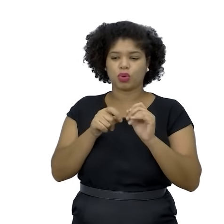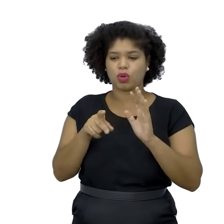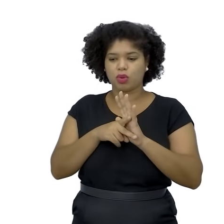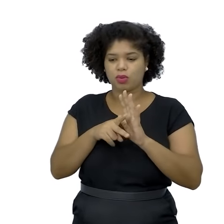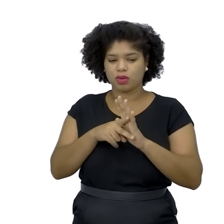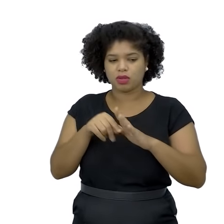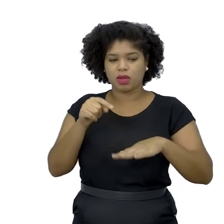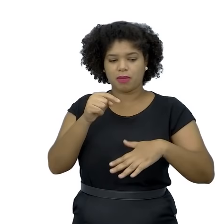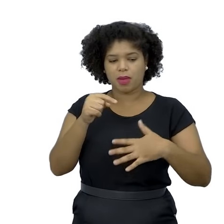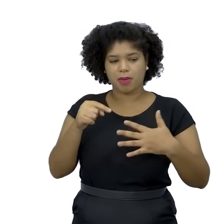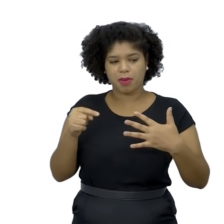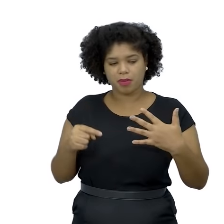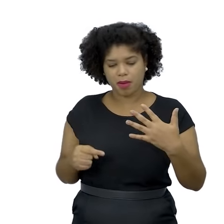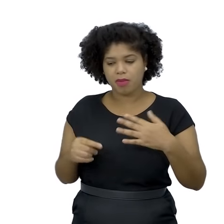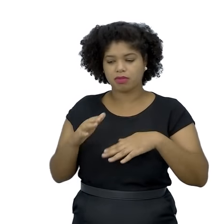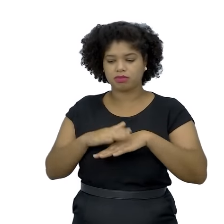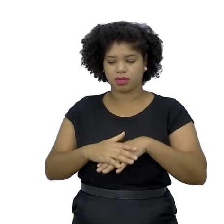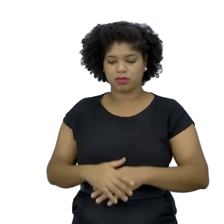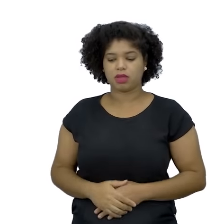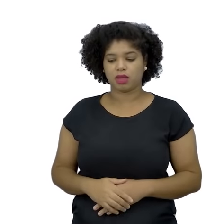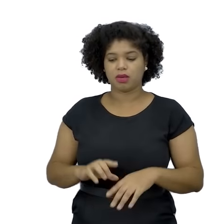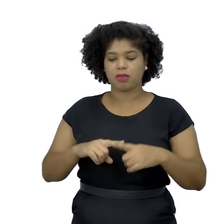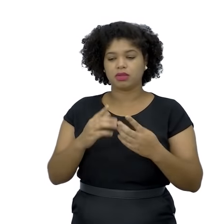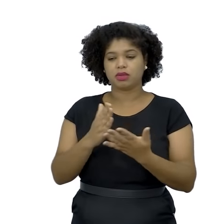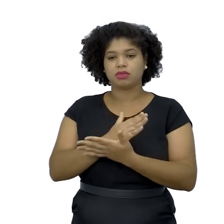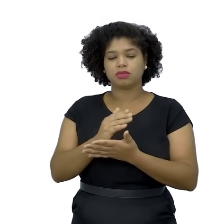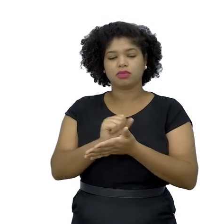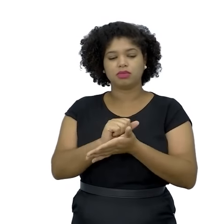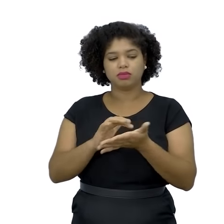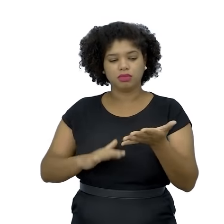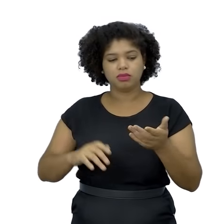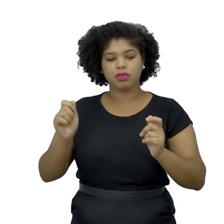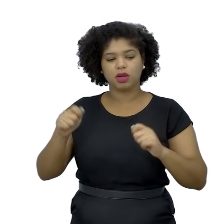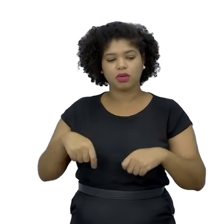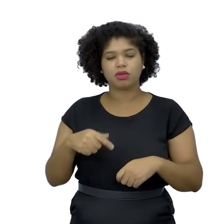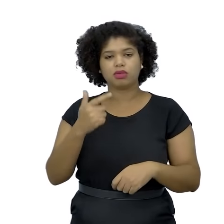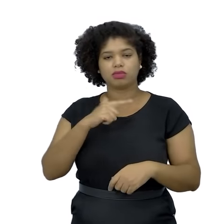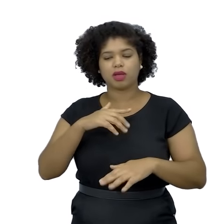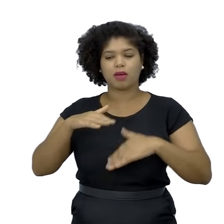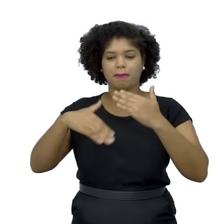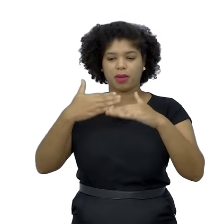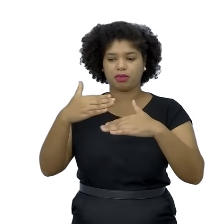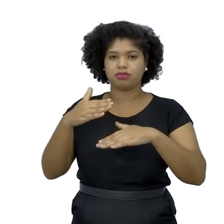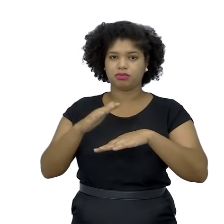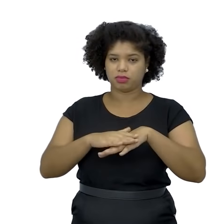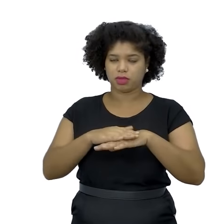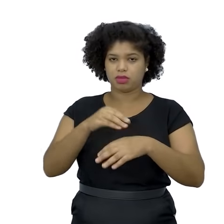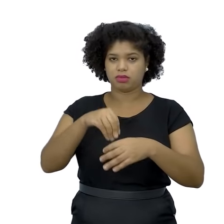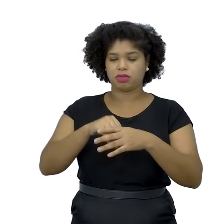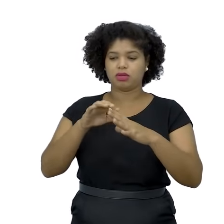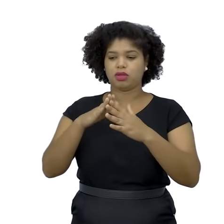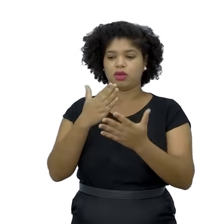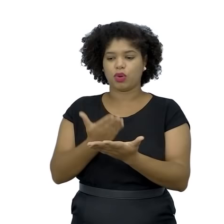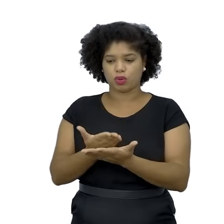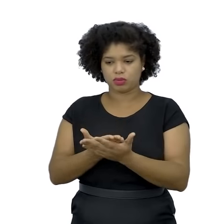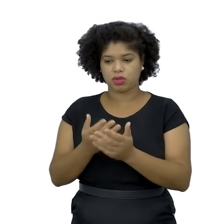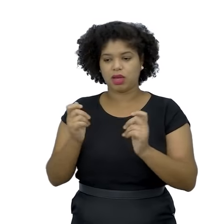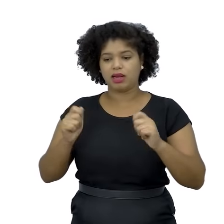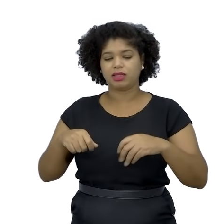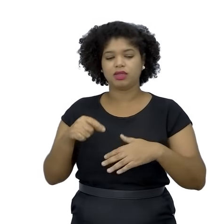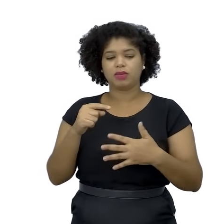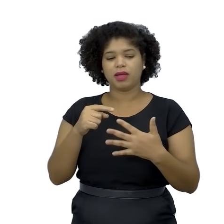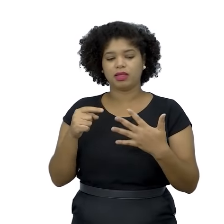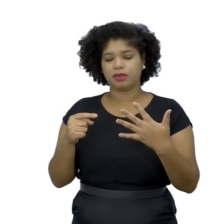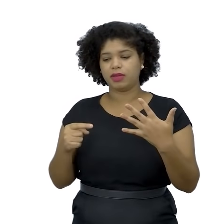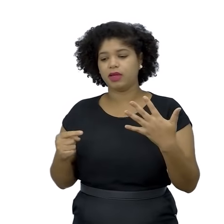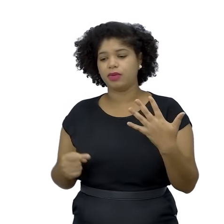campo aditivo e sugerir algumas atividades aí para serem desenvolvidas na escola, né, que permitem